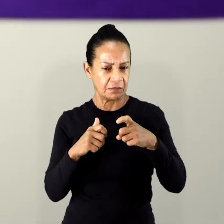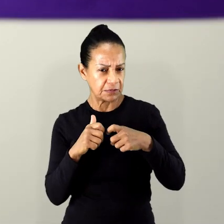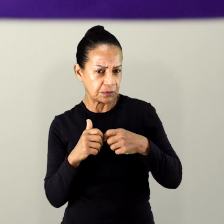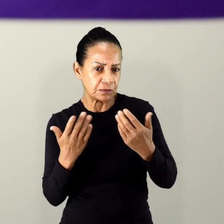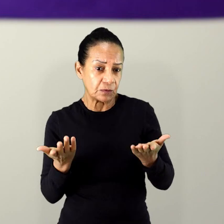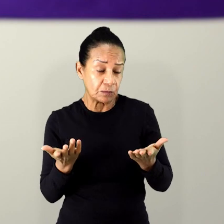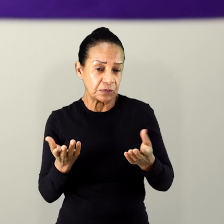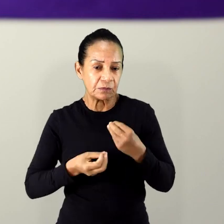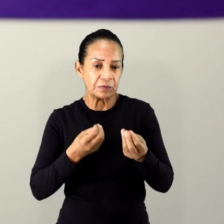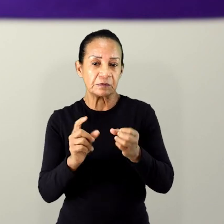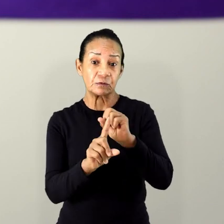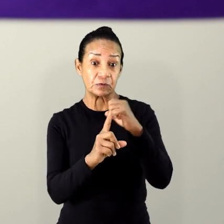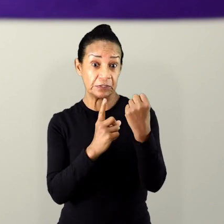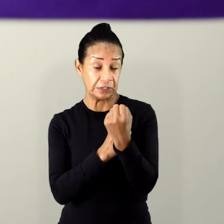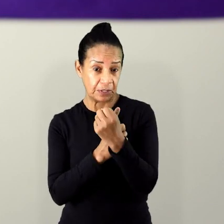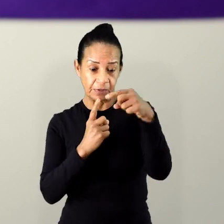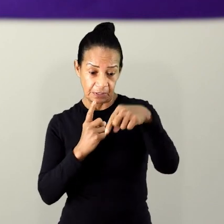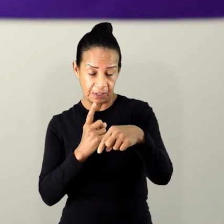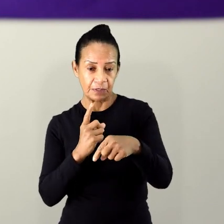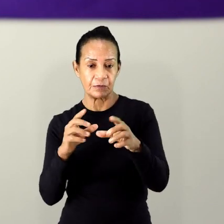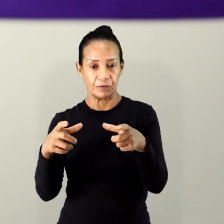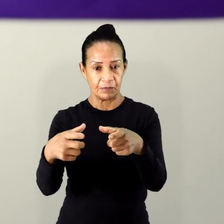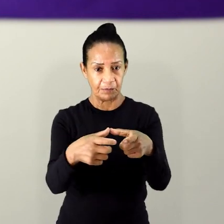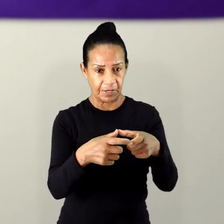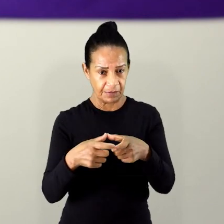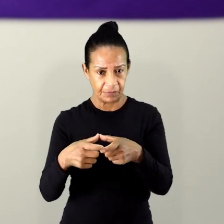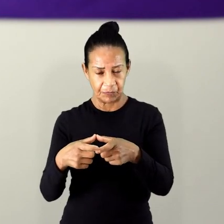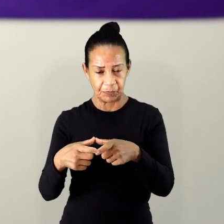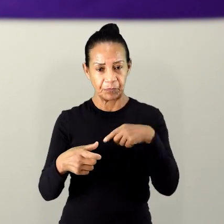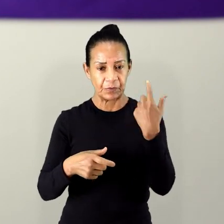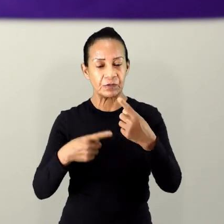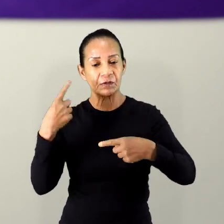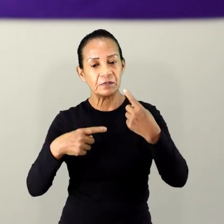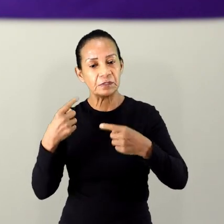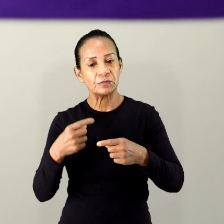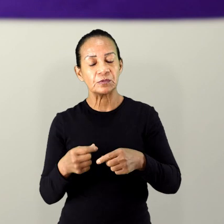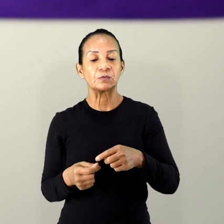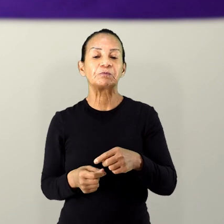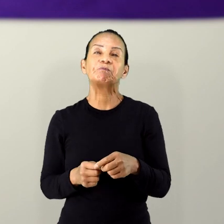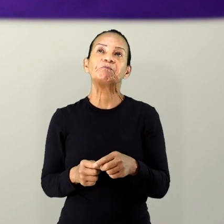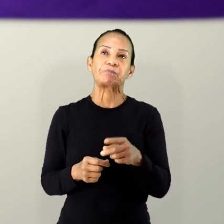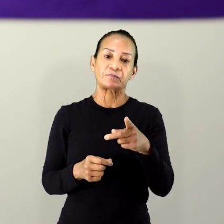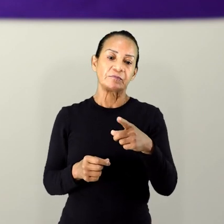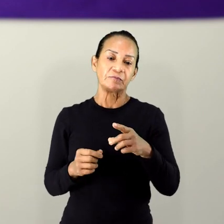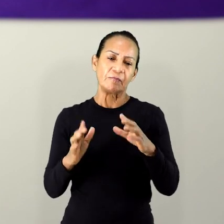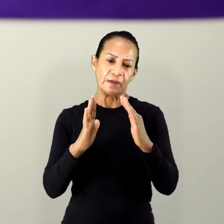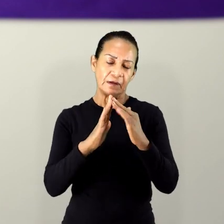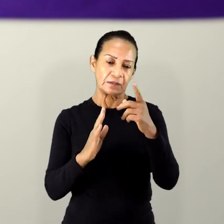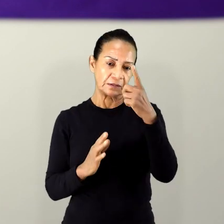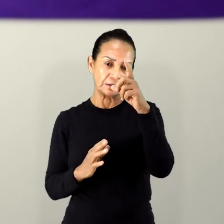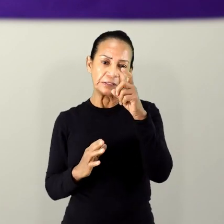também atua de forma muito social aqui dentro do bairro. A gente dialoga com o posto de saúde